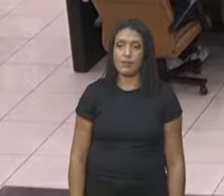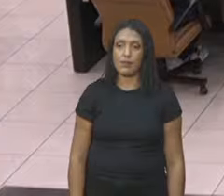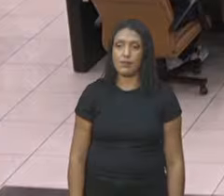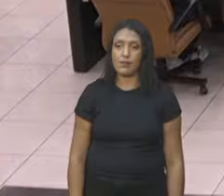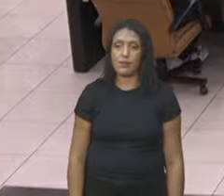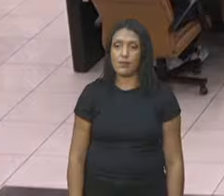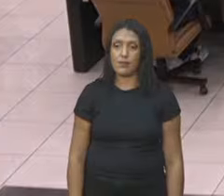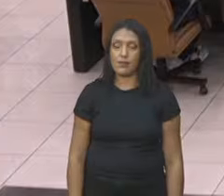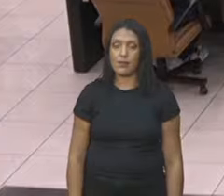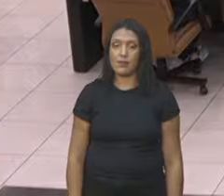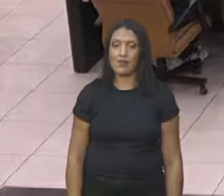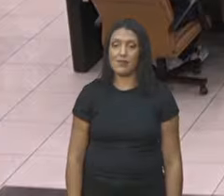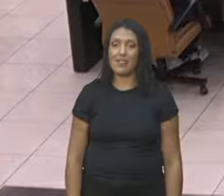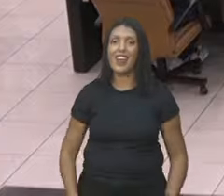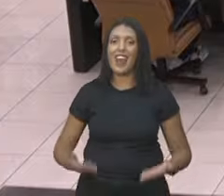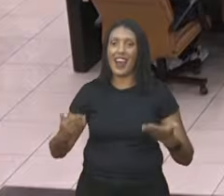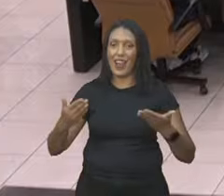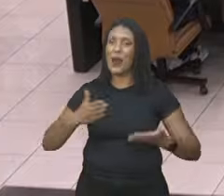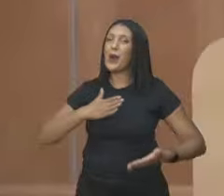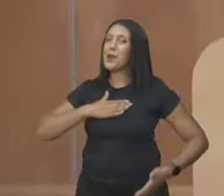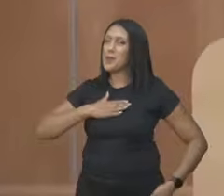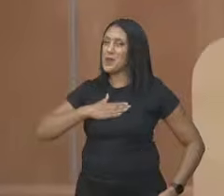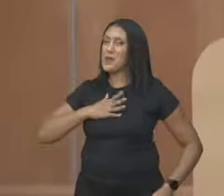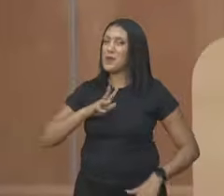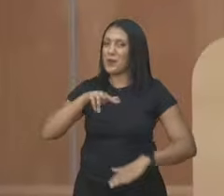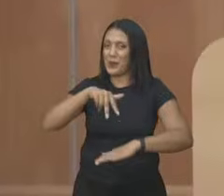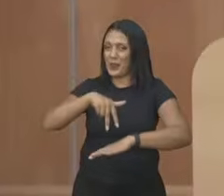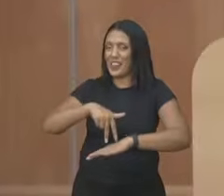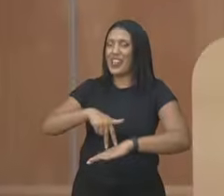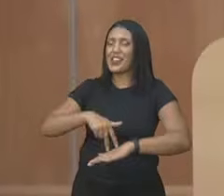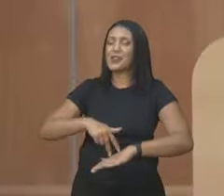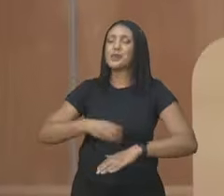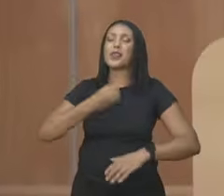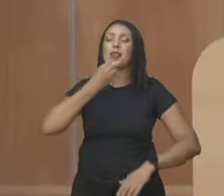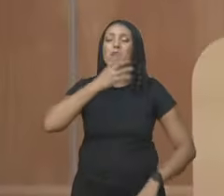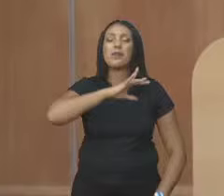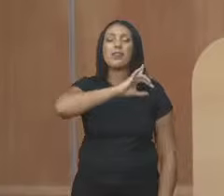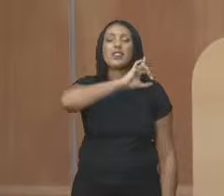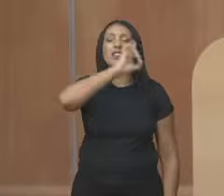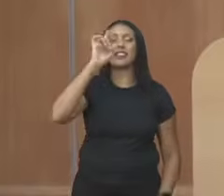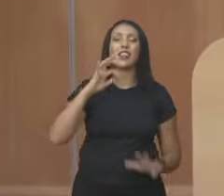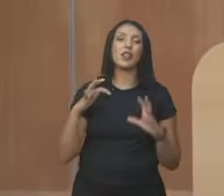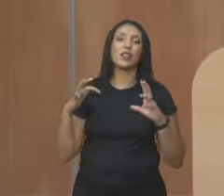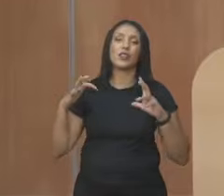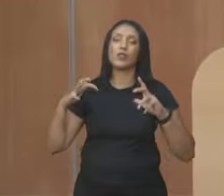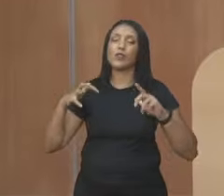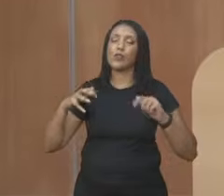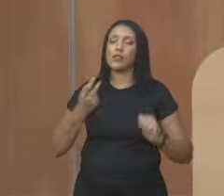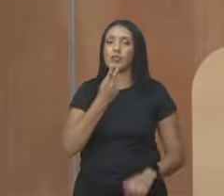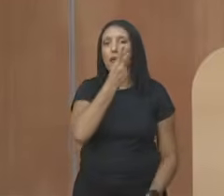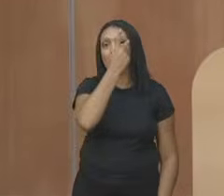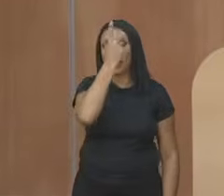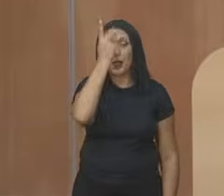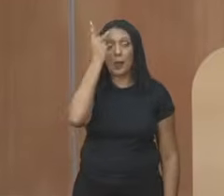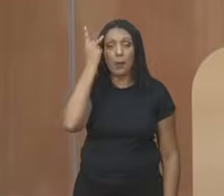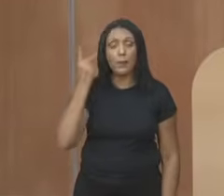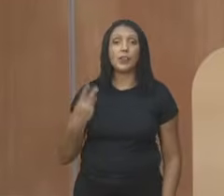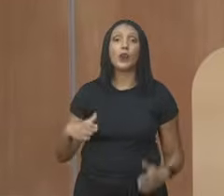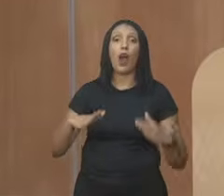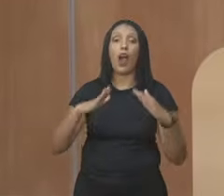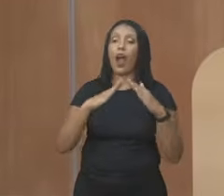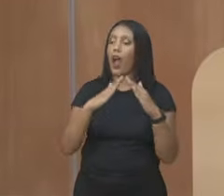Agora sou eu. Bom dia a todos, munícipes da cidade de Jacareí. Bom dia também